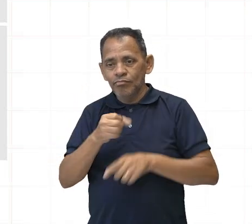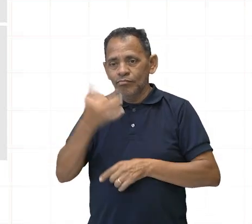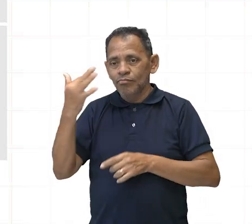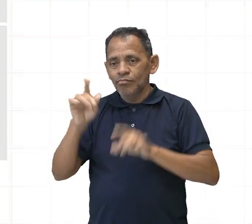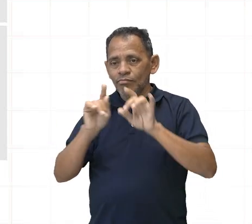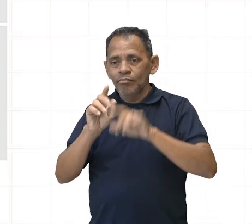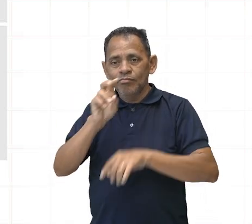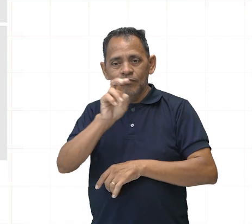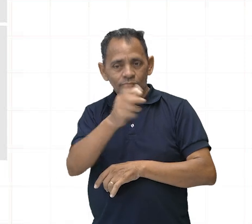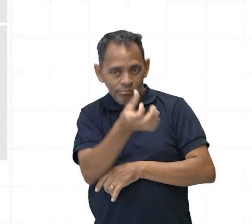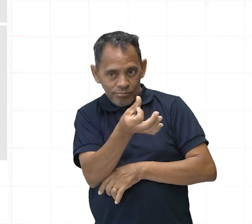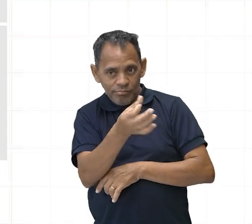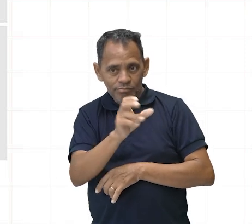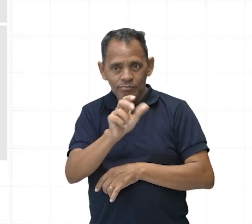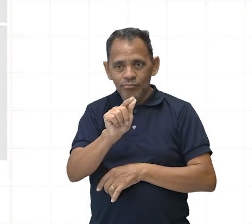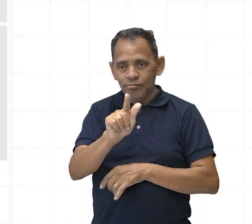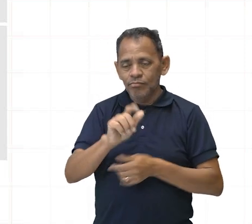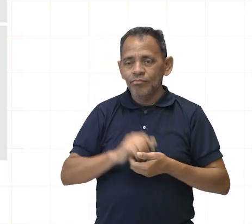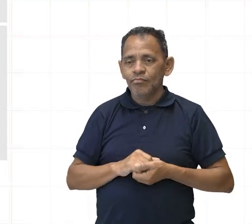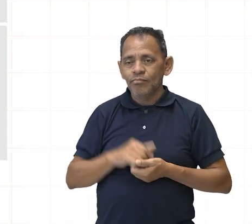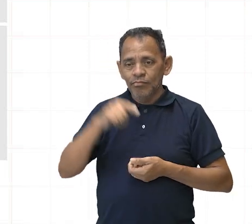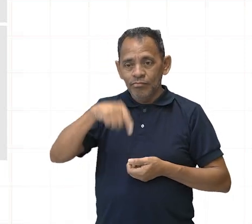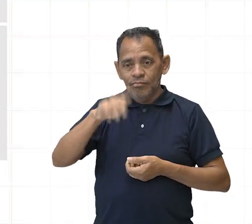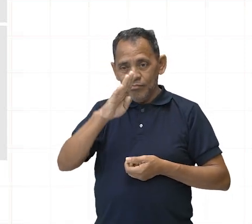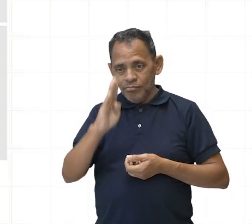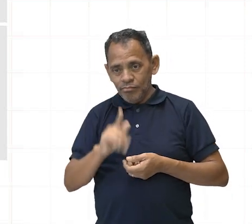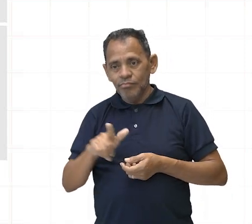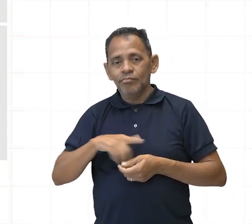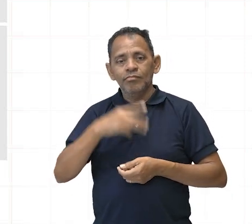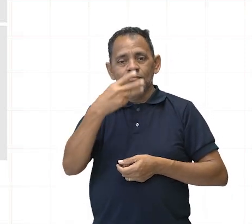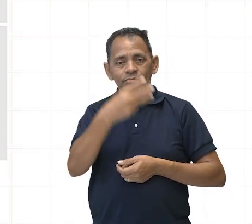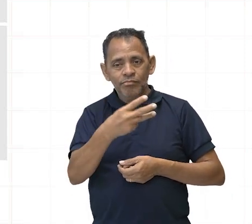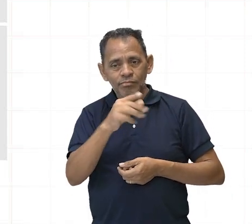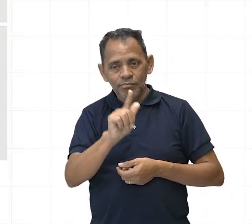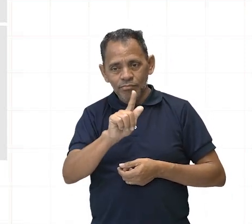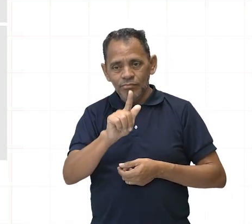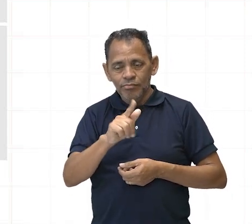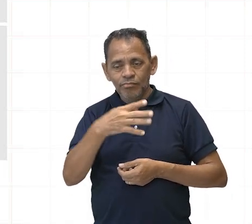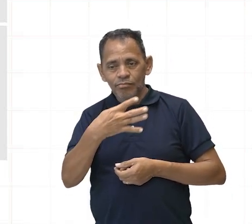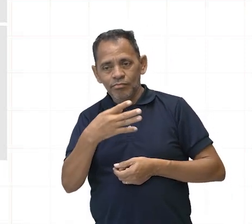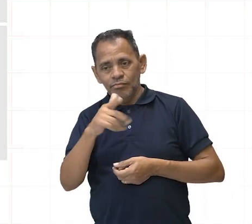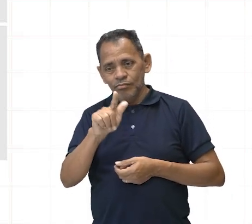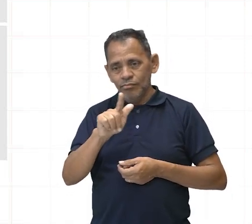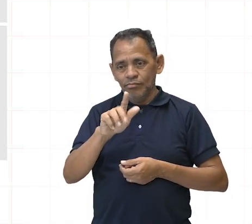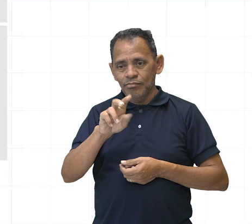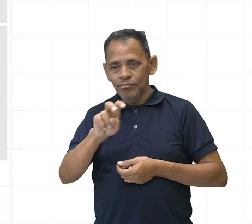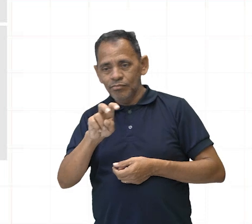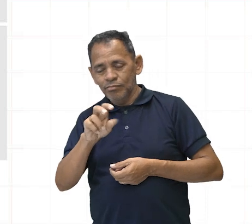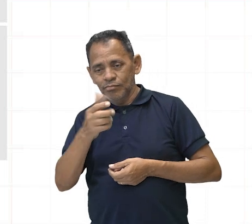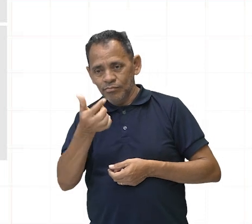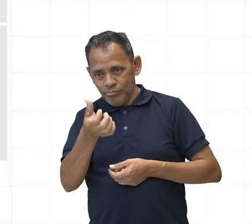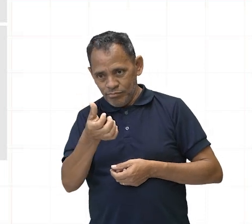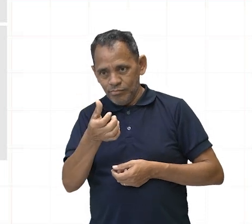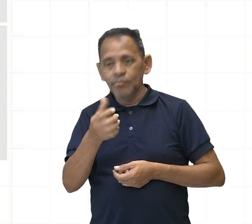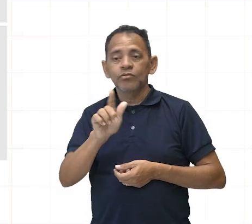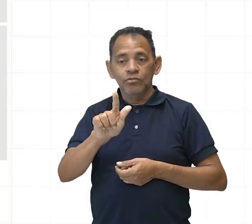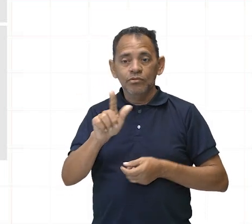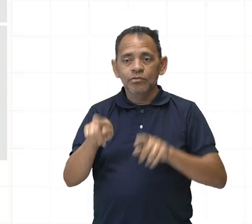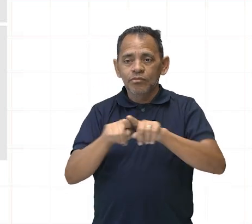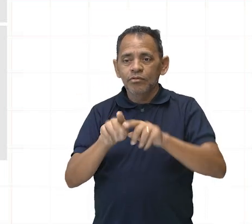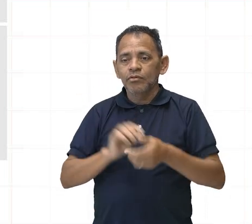Tá? Enquanto no Brasil a gente ainda está por o processo de 3G, 4G e 5G, o continente asiático já está bem